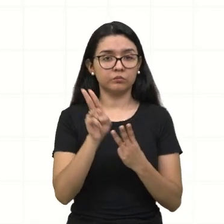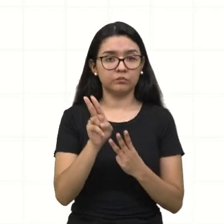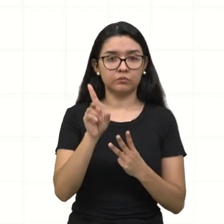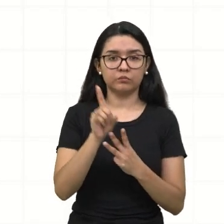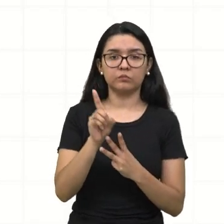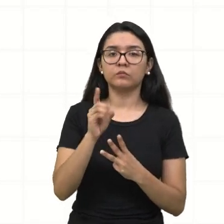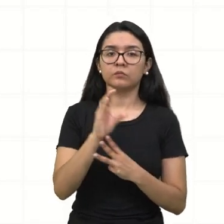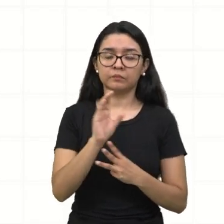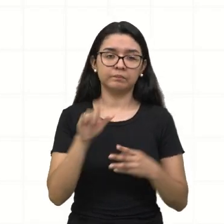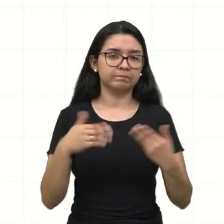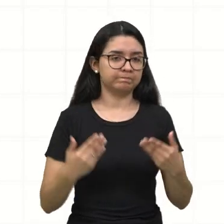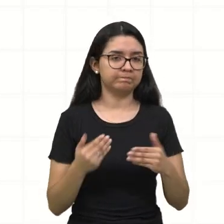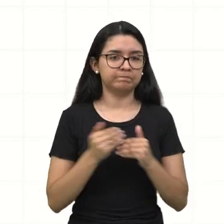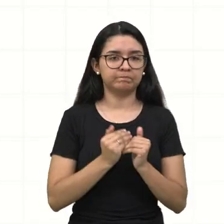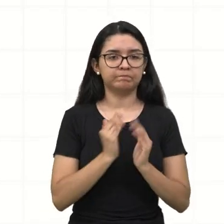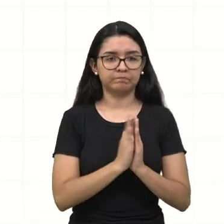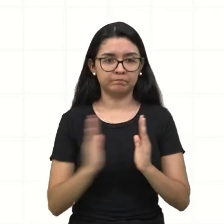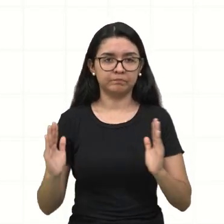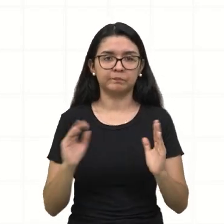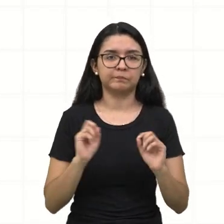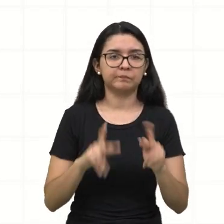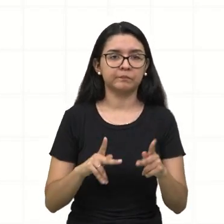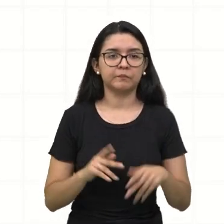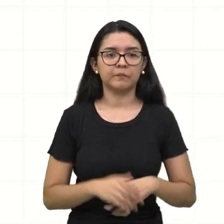assim sucessivamente.